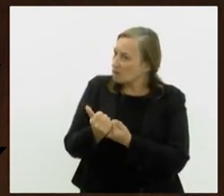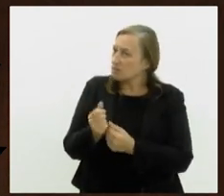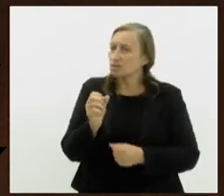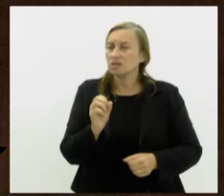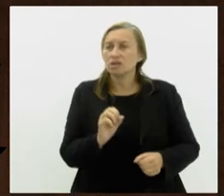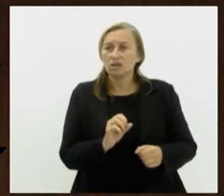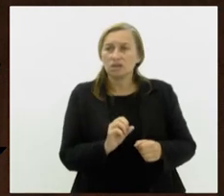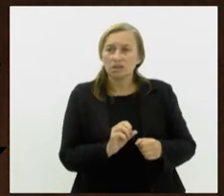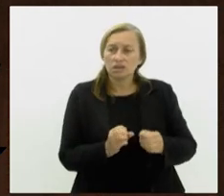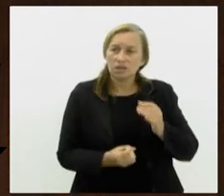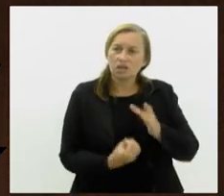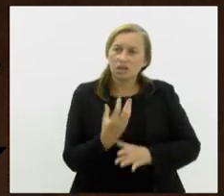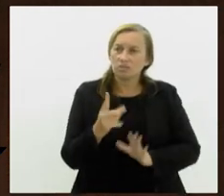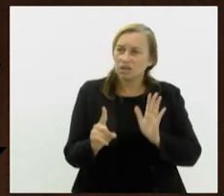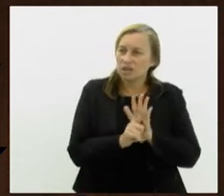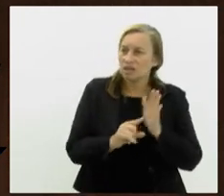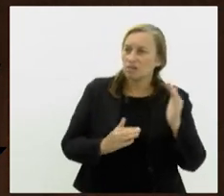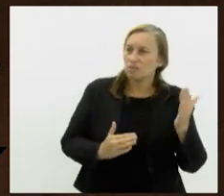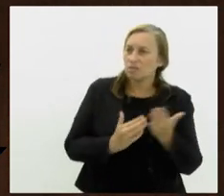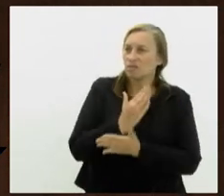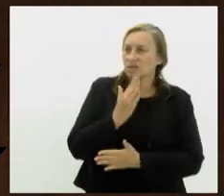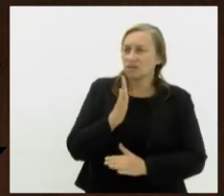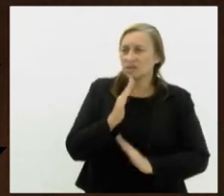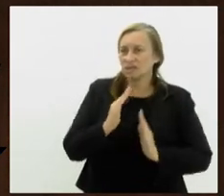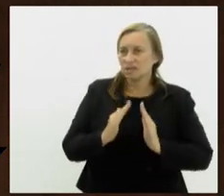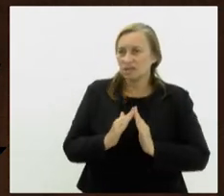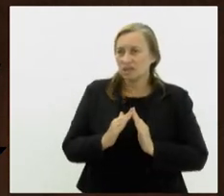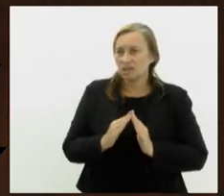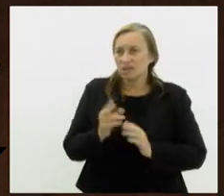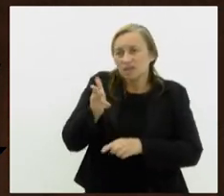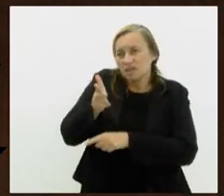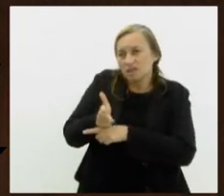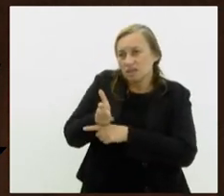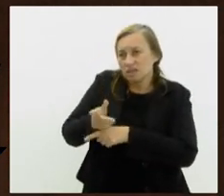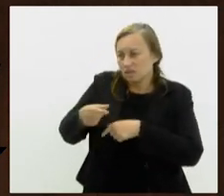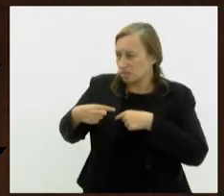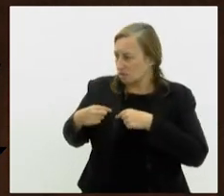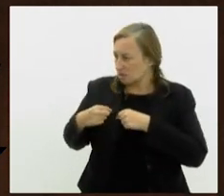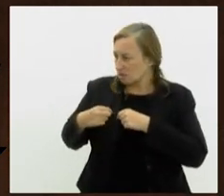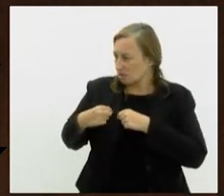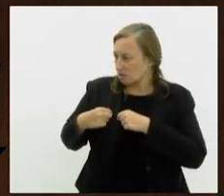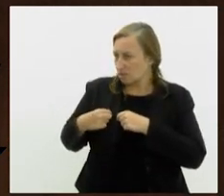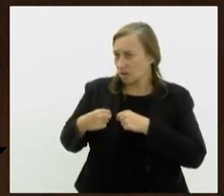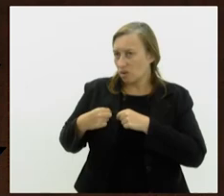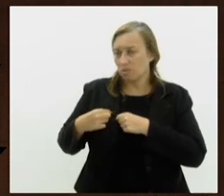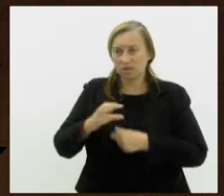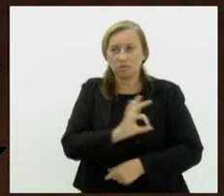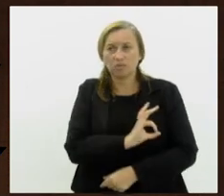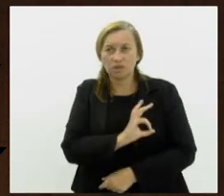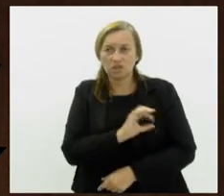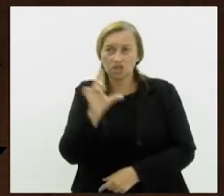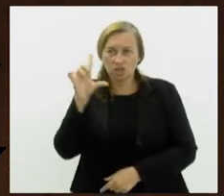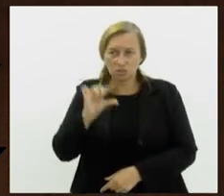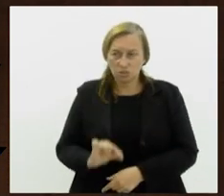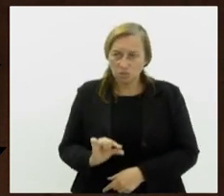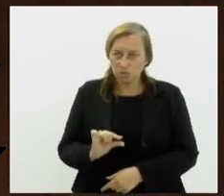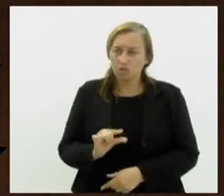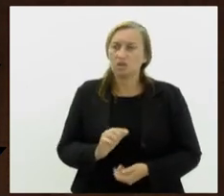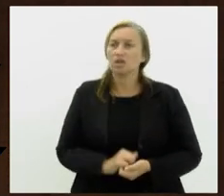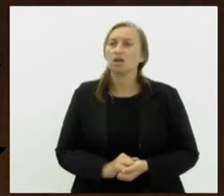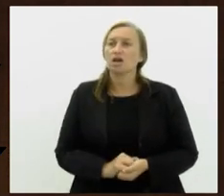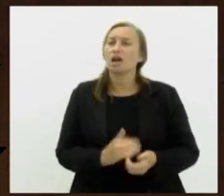lei que foi aprovada aqui nessa casa, de câmara nos uniformes, que reduz a letalidade. Quando nós aprovamos a